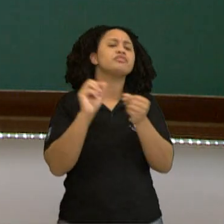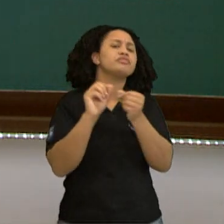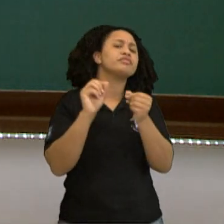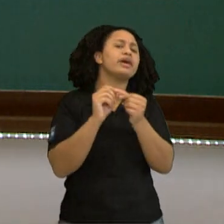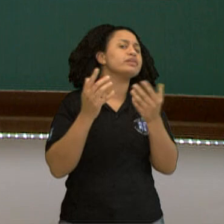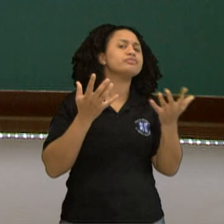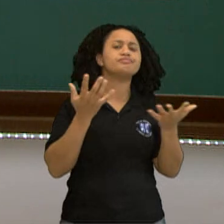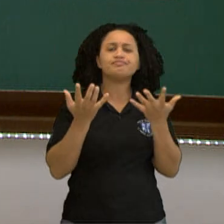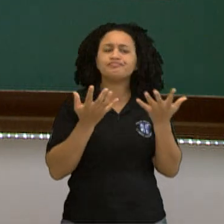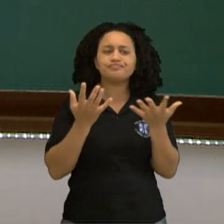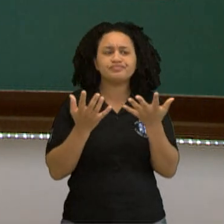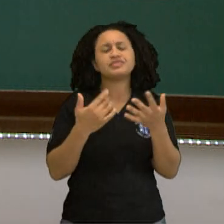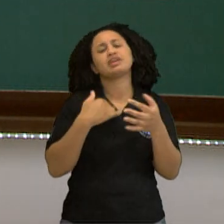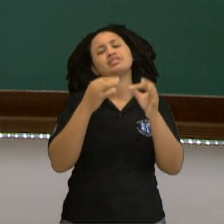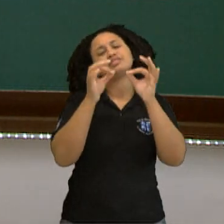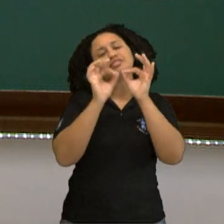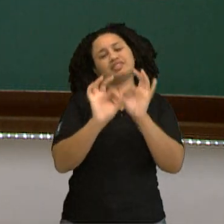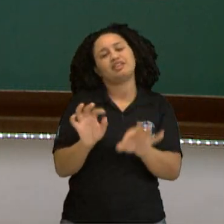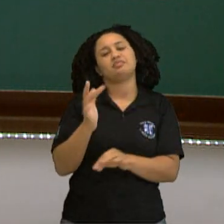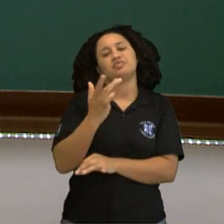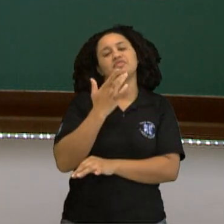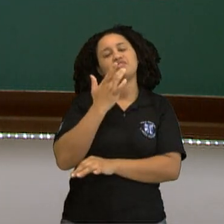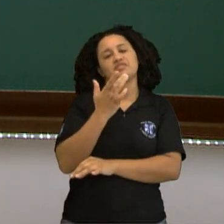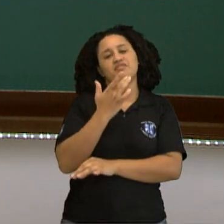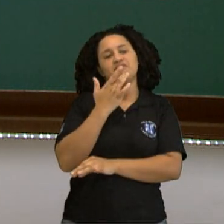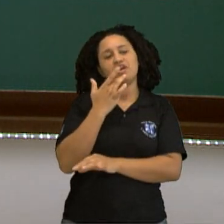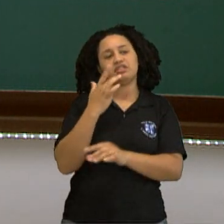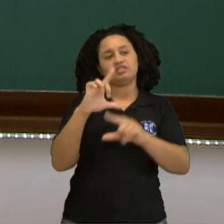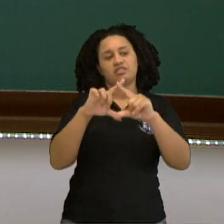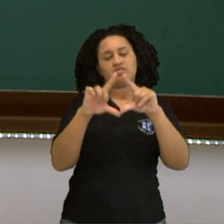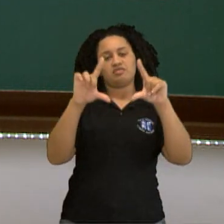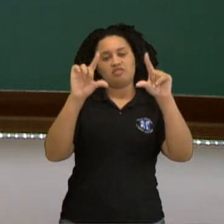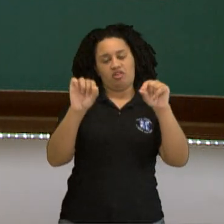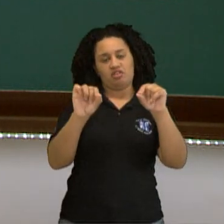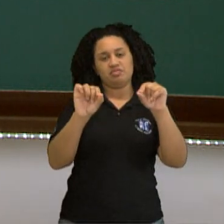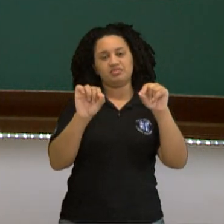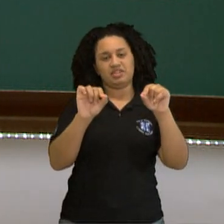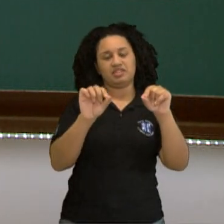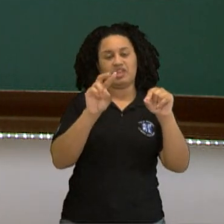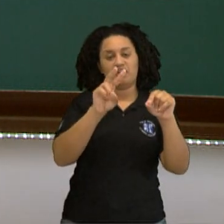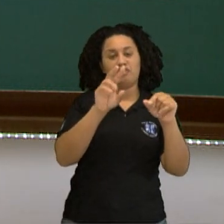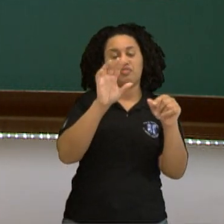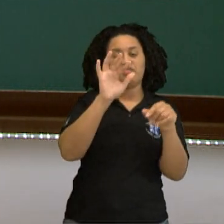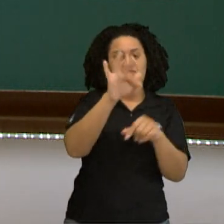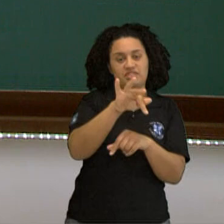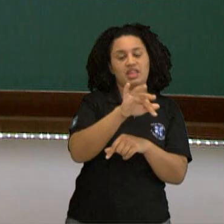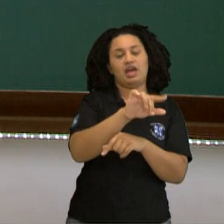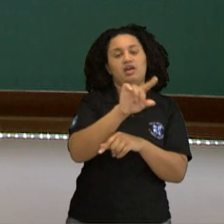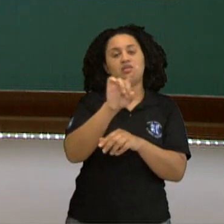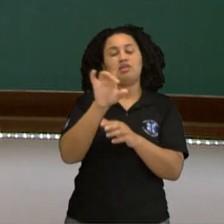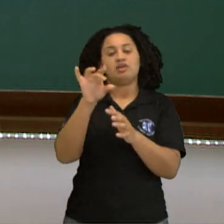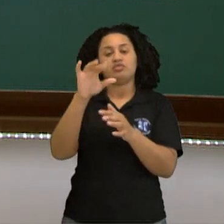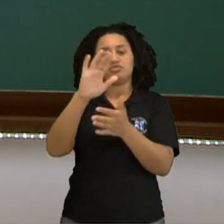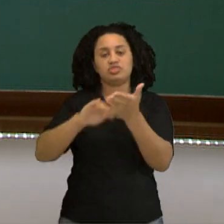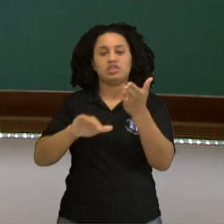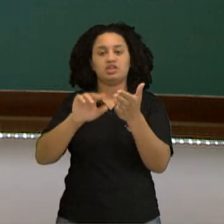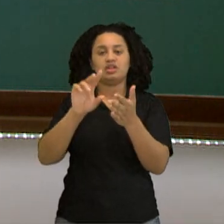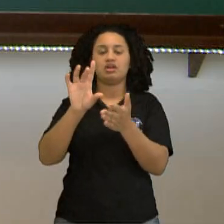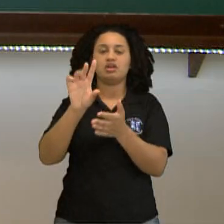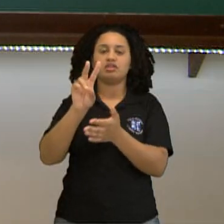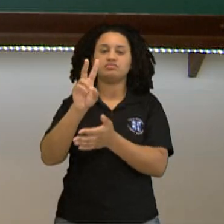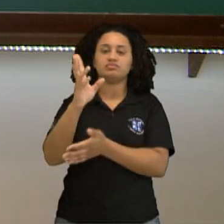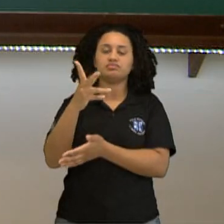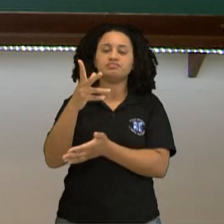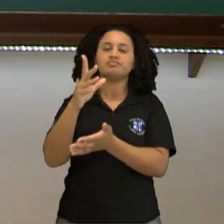queridos. É muito simples. O que eu vou fazer? A aceleração média, eu vou lembrar que é a velocidade final menos a inicial sobre